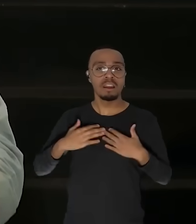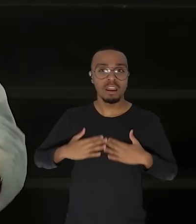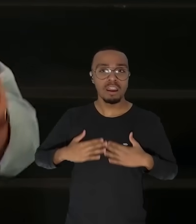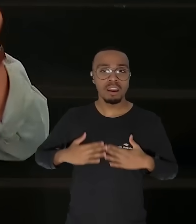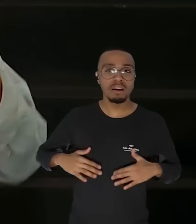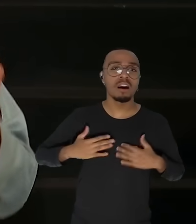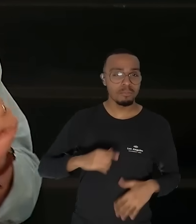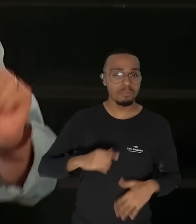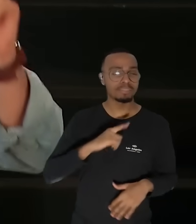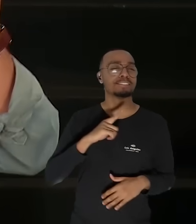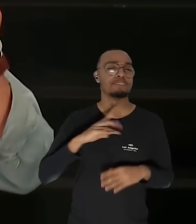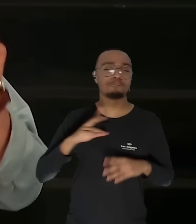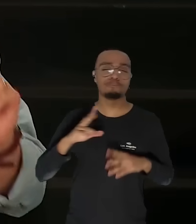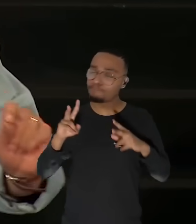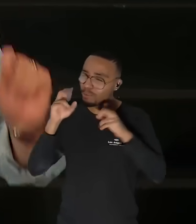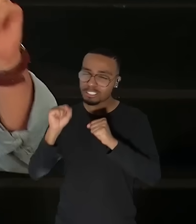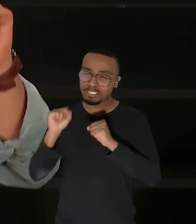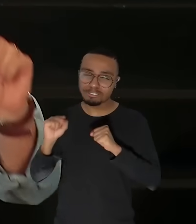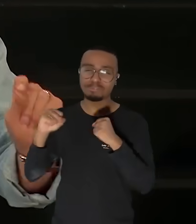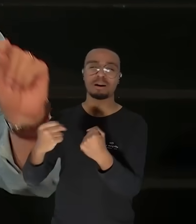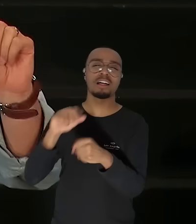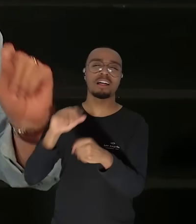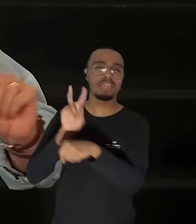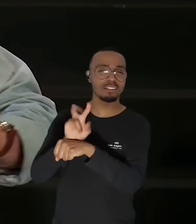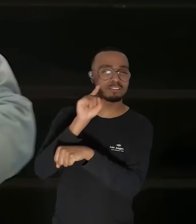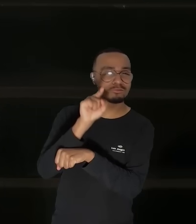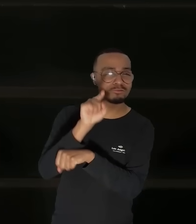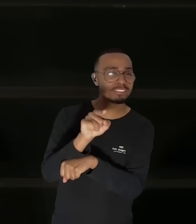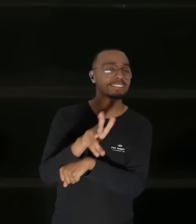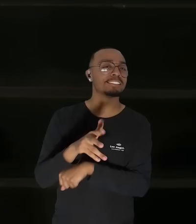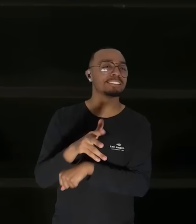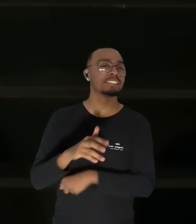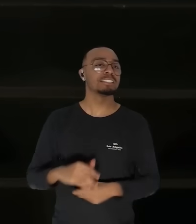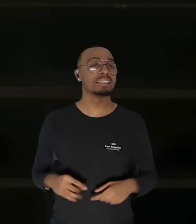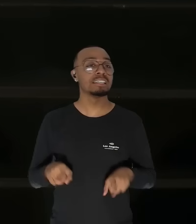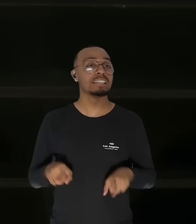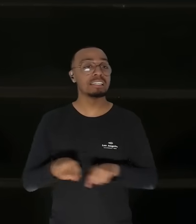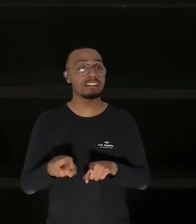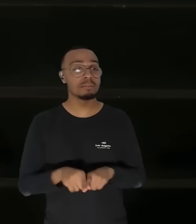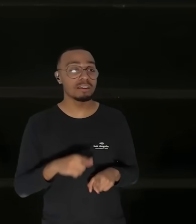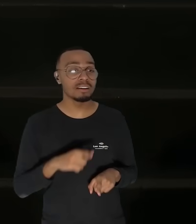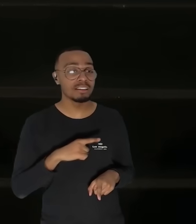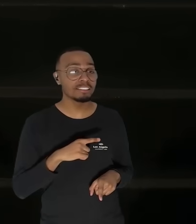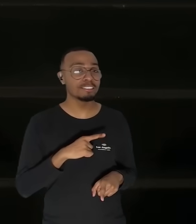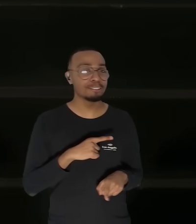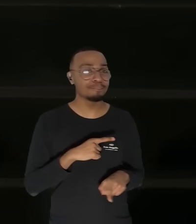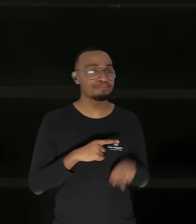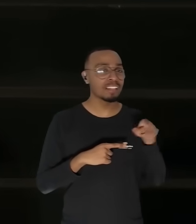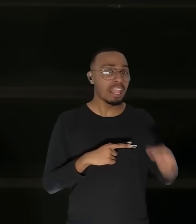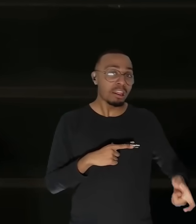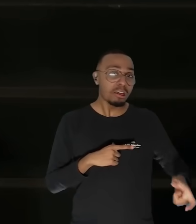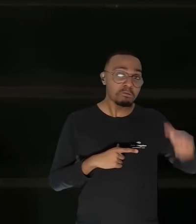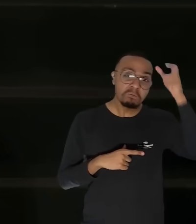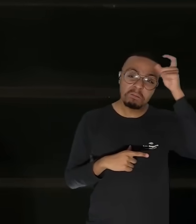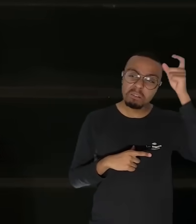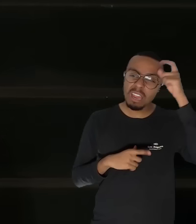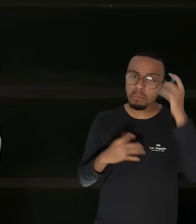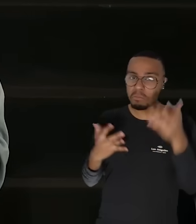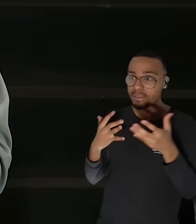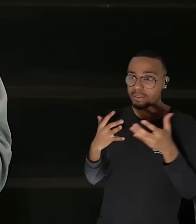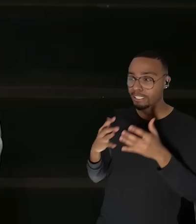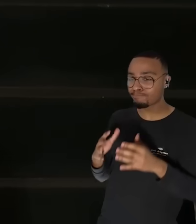você, mesmo quando você está na presença de Deus. E isso não deve ser um problema para você.